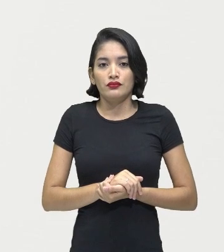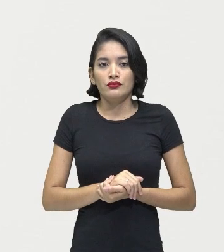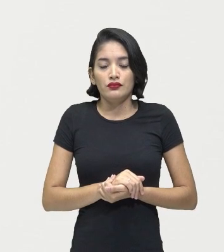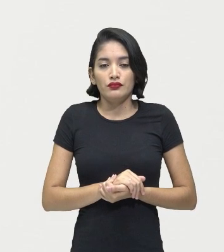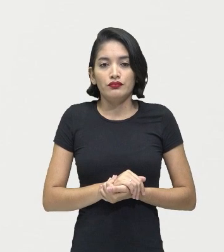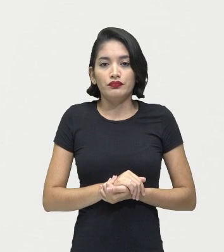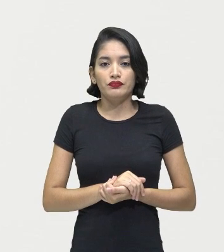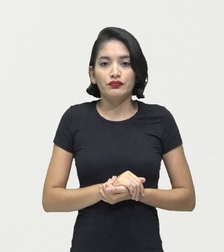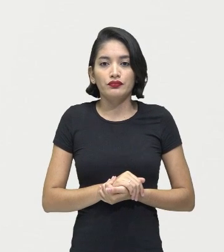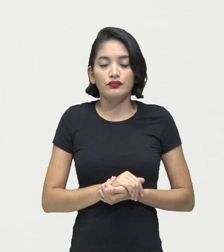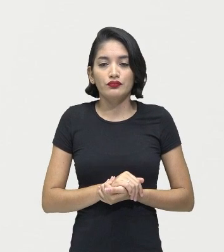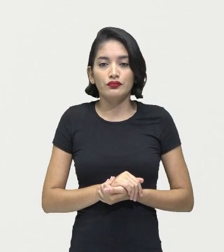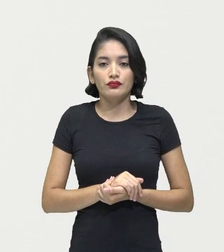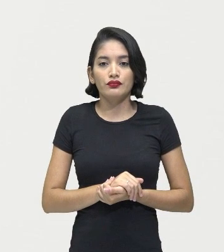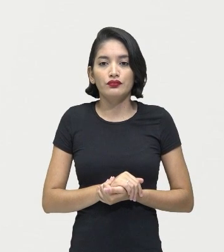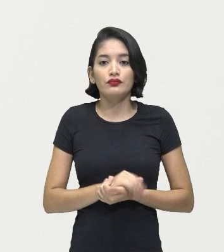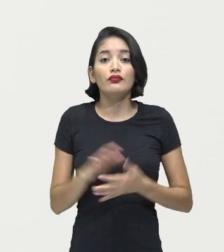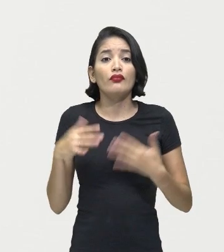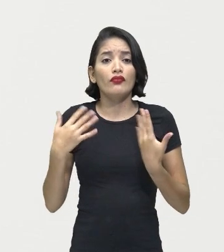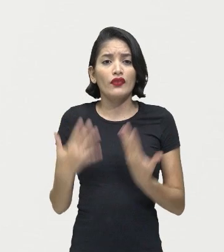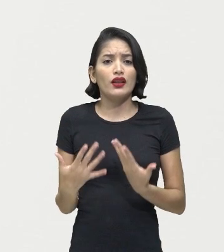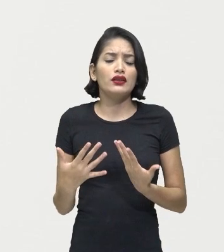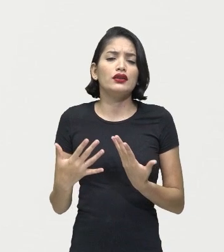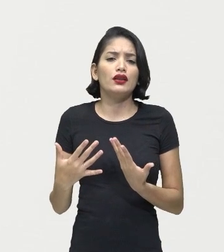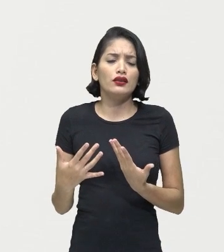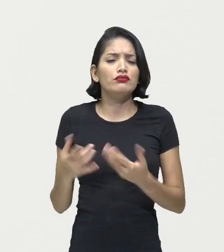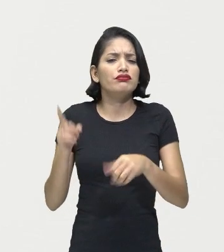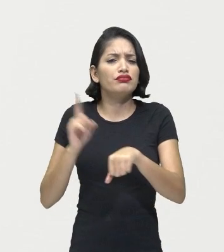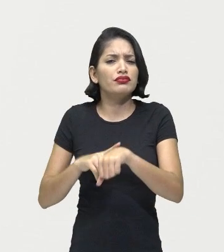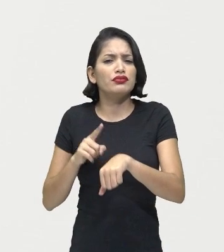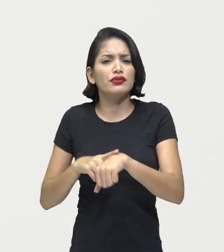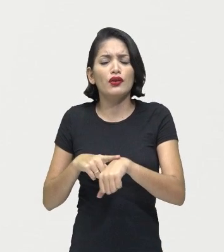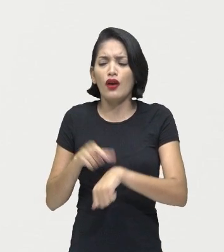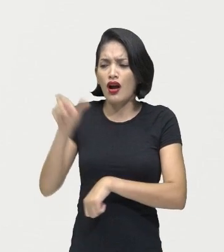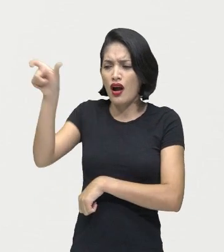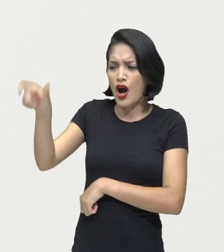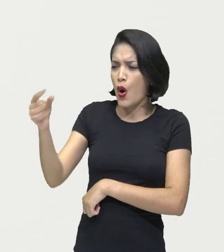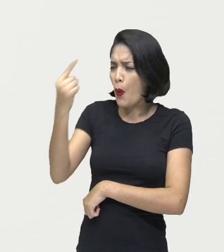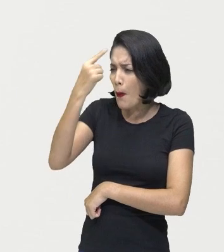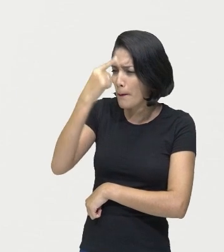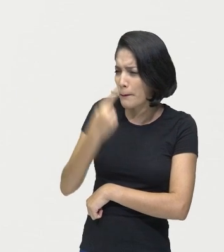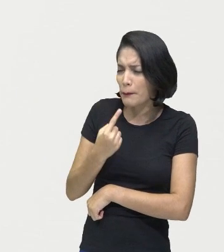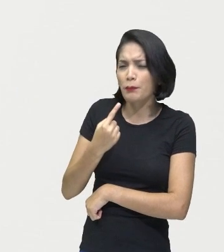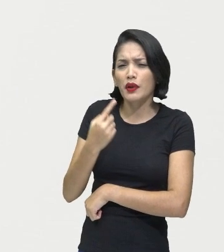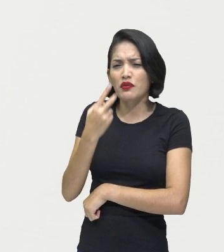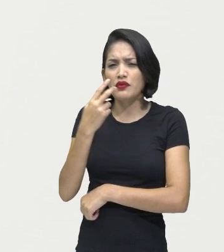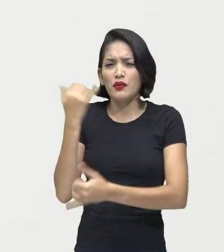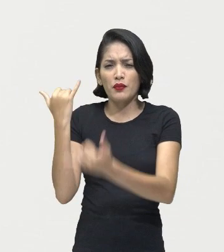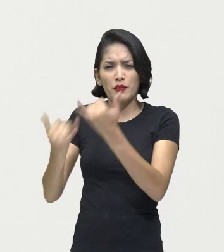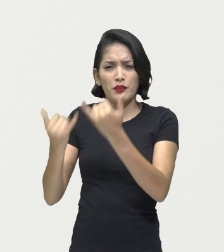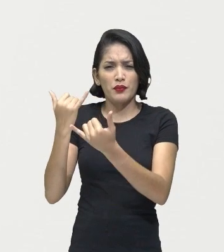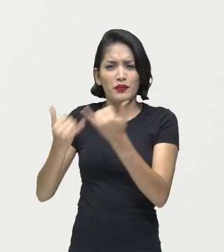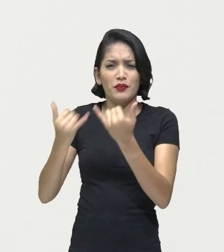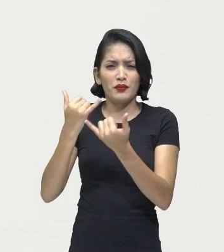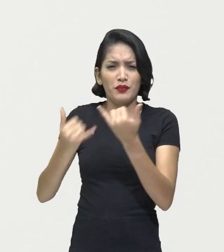E, dando o desconto do tempo, o cara tinha cara de goiabada. Fiquei indecido, não podia perguntar se ele era